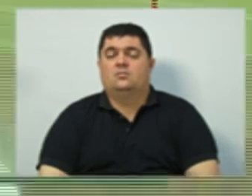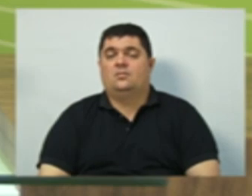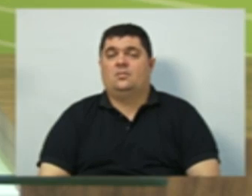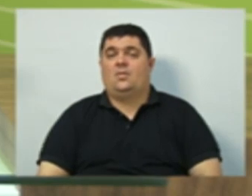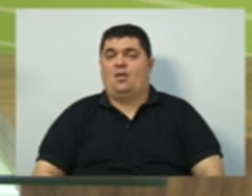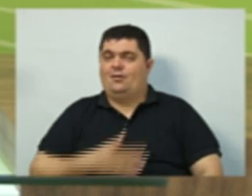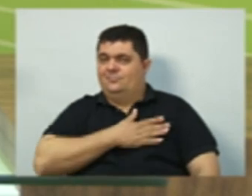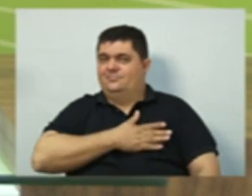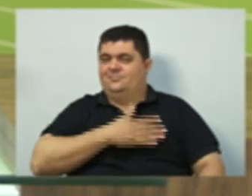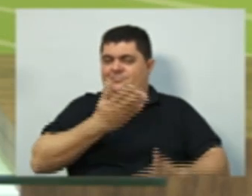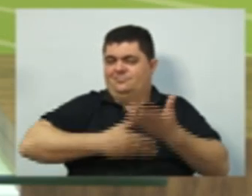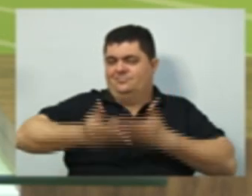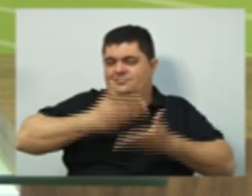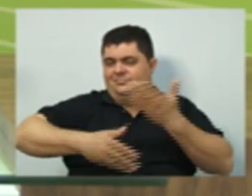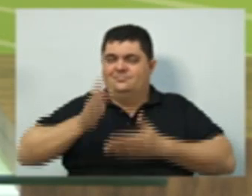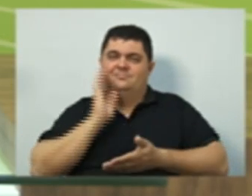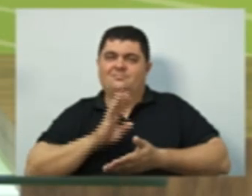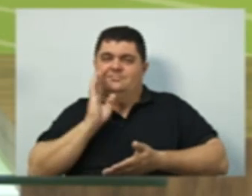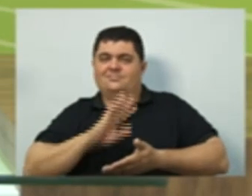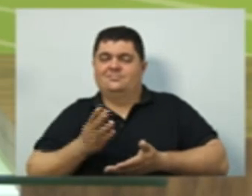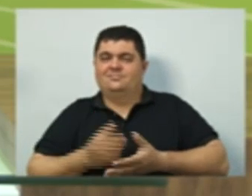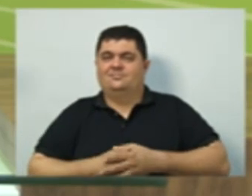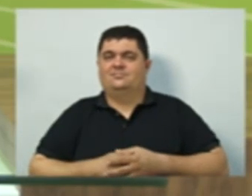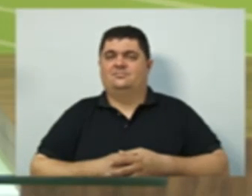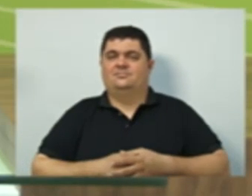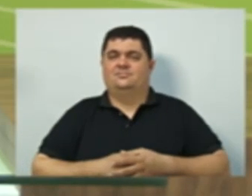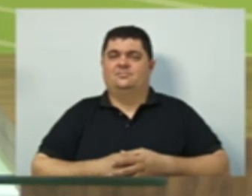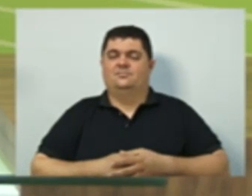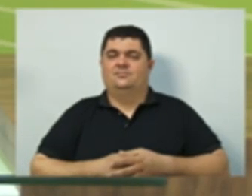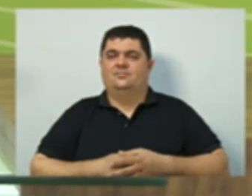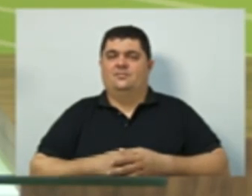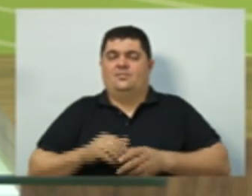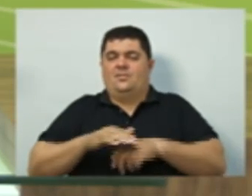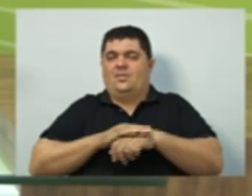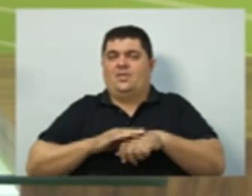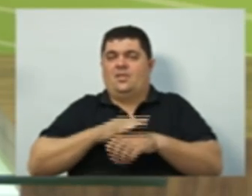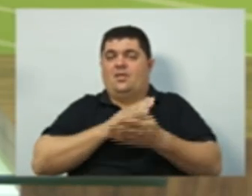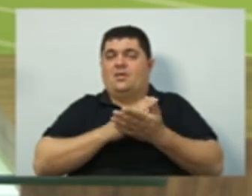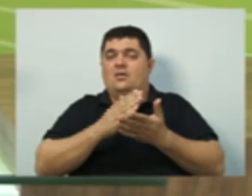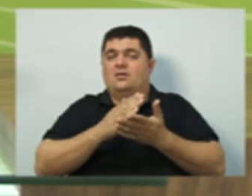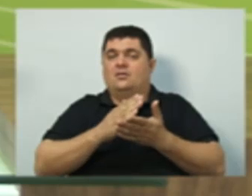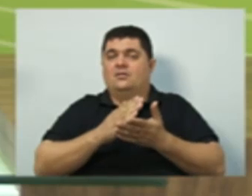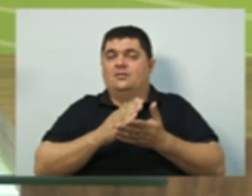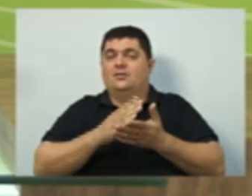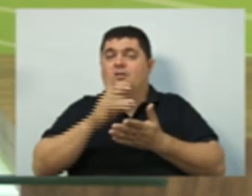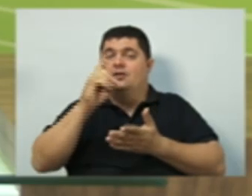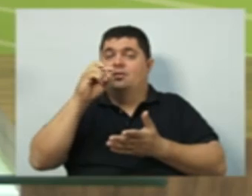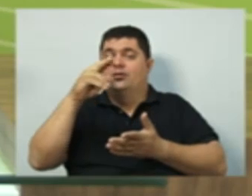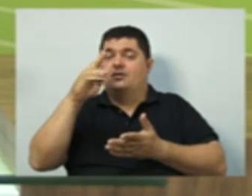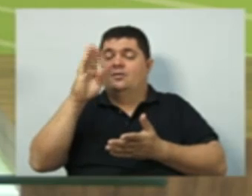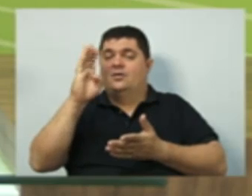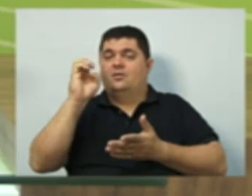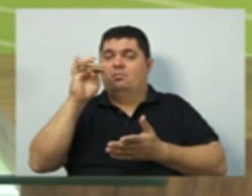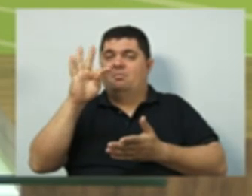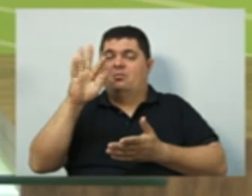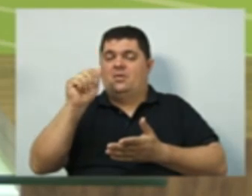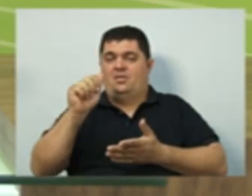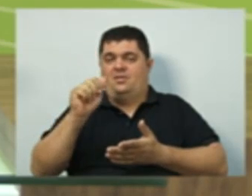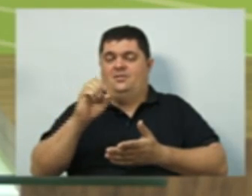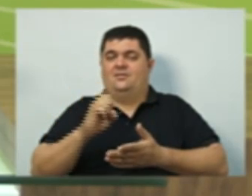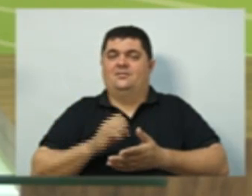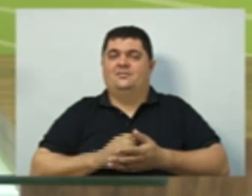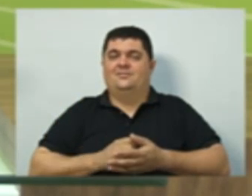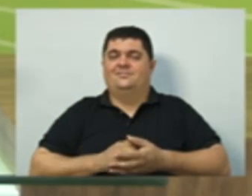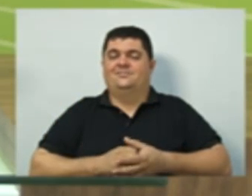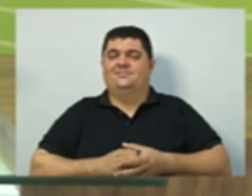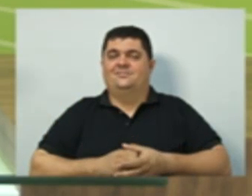Tô gostando aqui da participação do pessoal. E nós começamos novamente, adivinha por qual escola? Escola Dona Bento, olha que